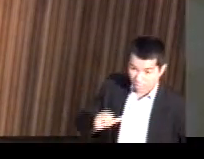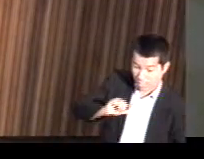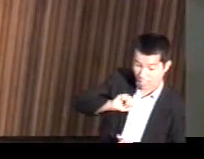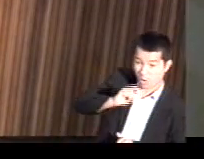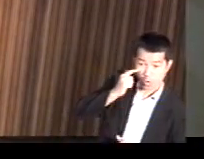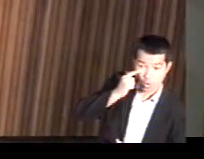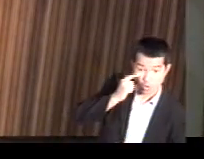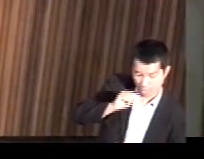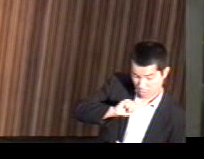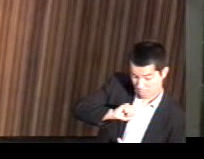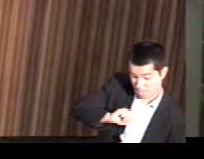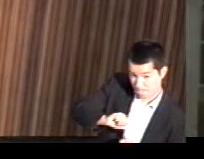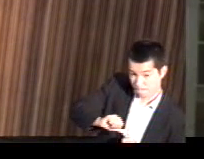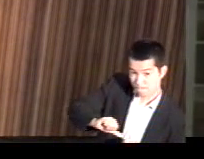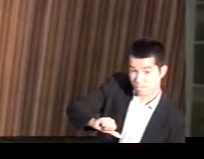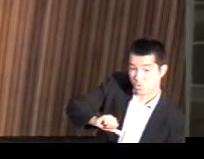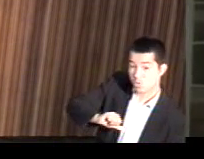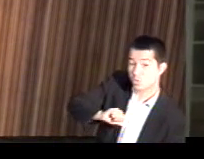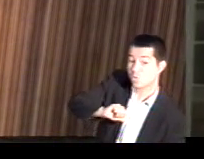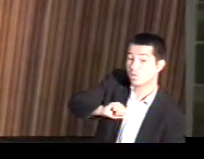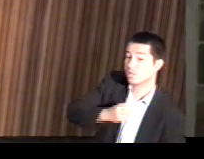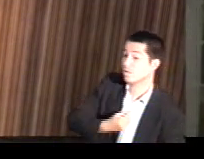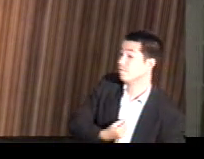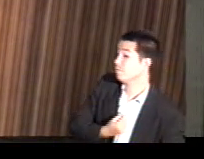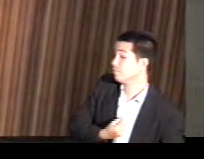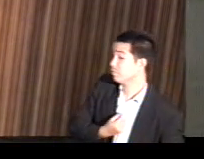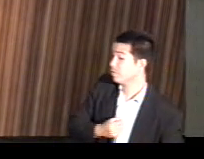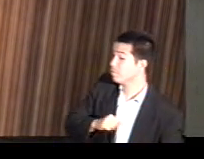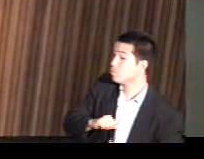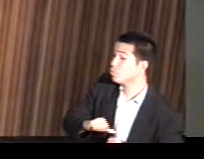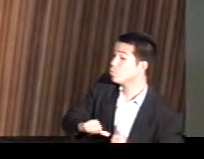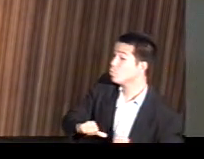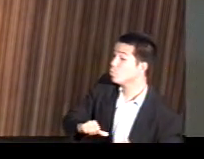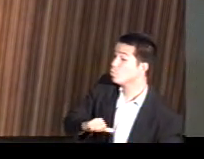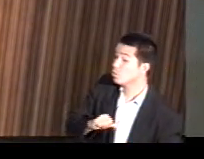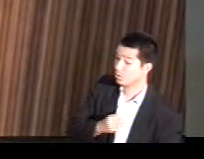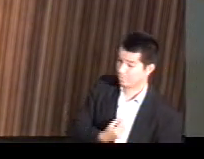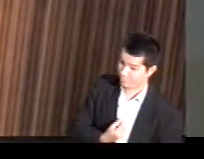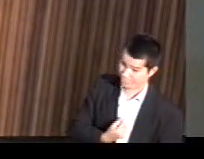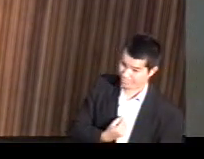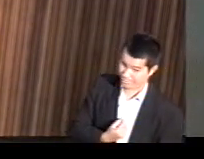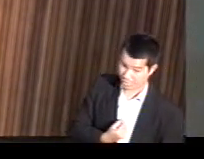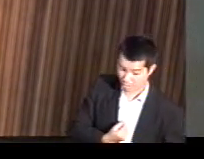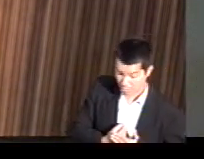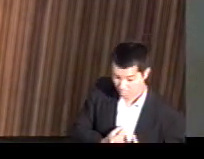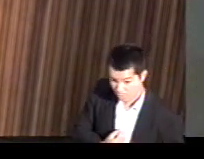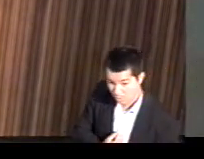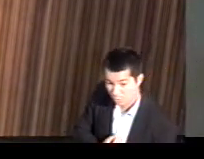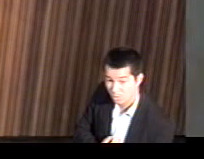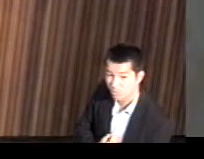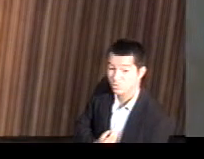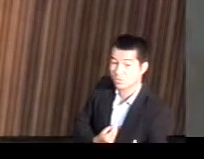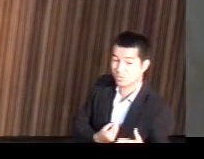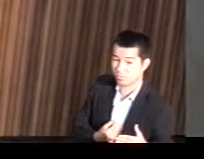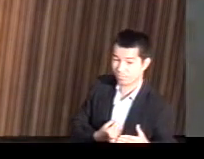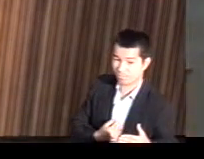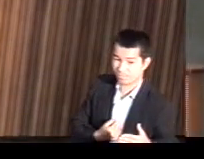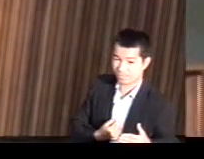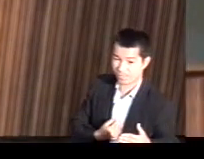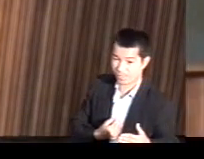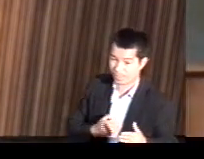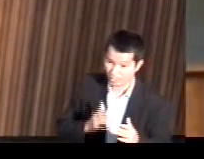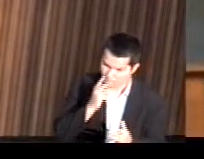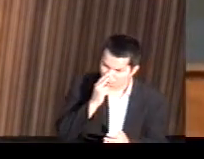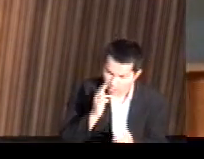confuso, enrolado, quebrado. Não, é para começar de novo agora sobre uma nova visão, sobre uma nova